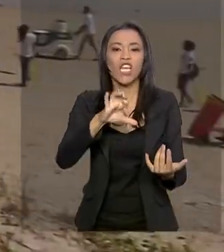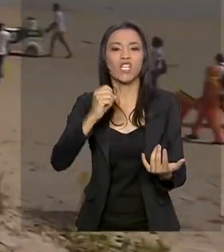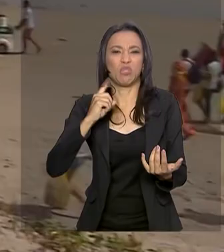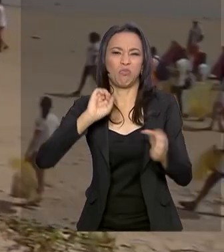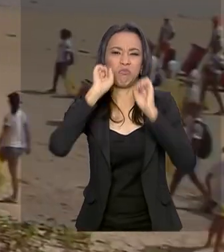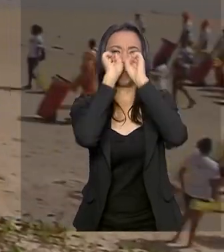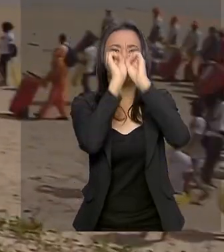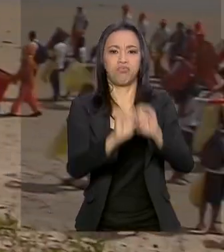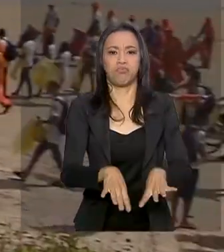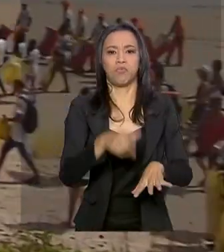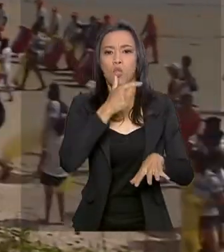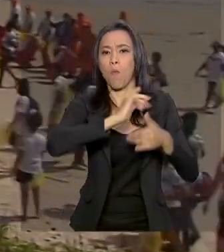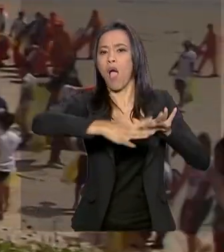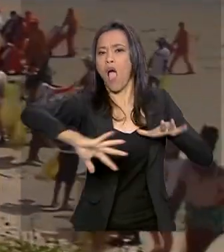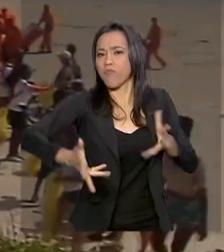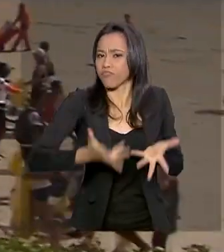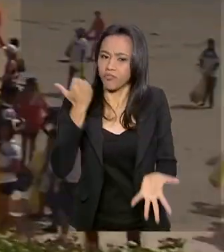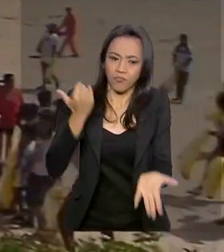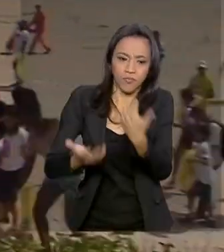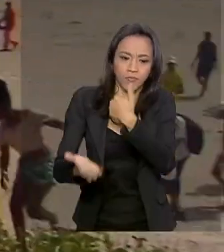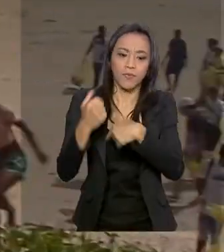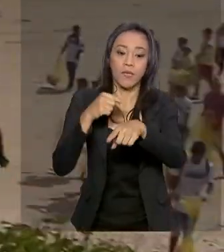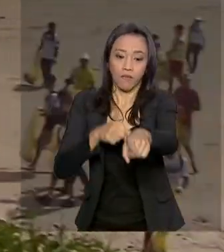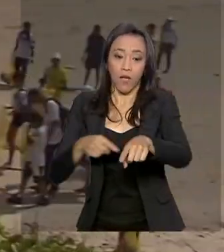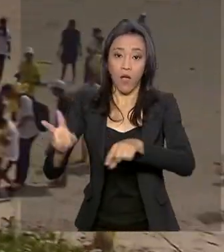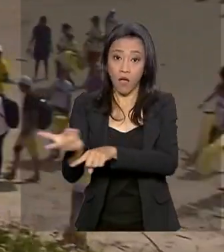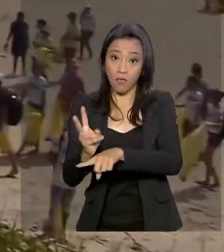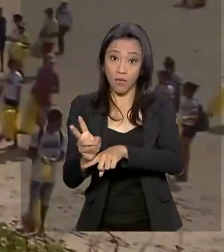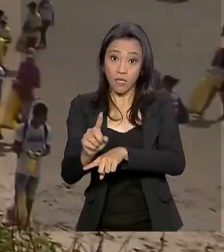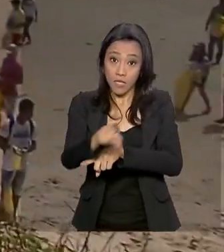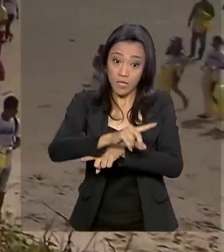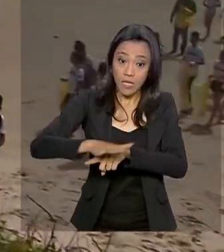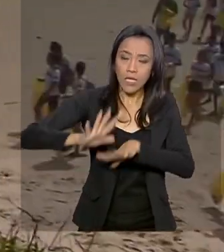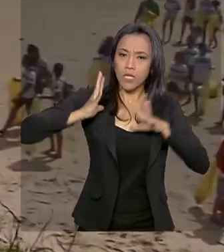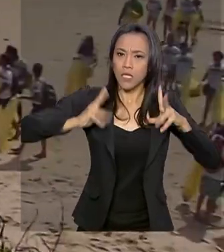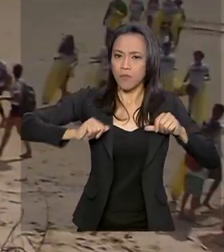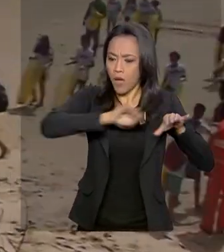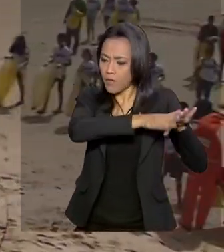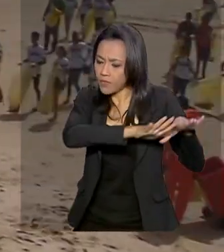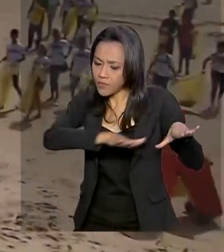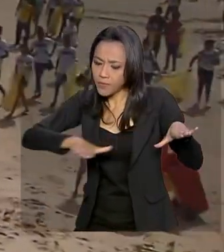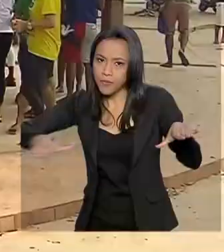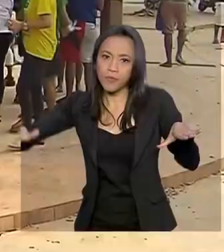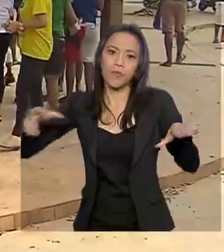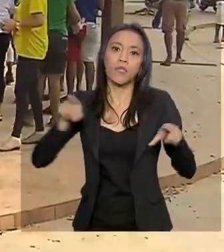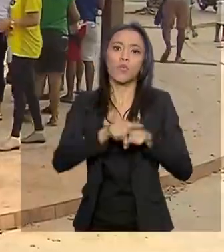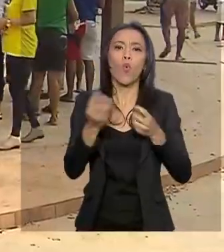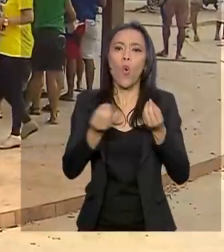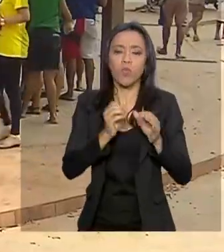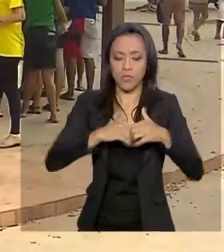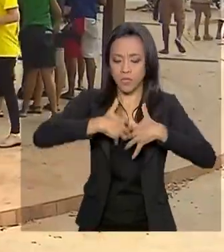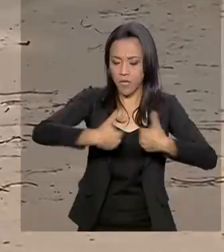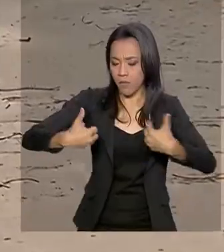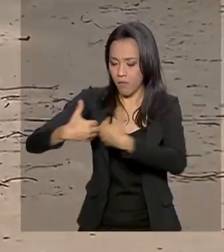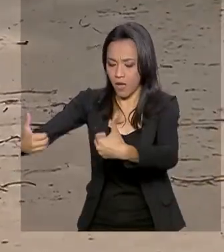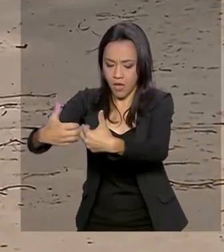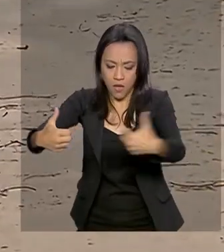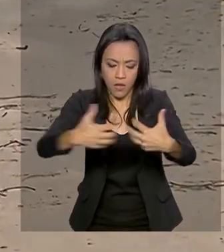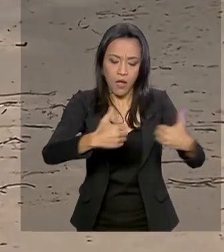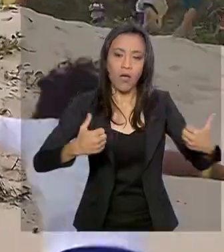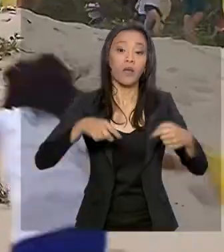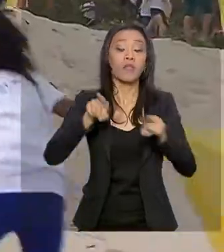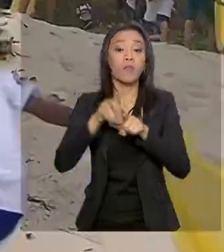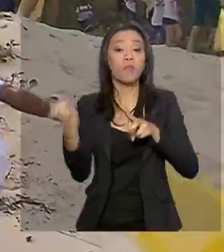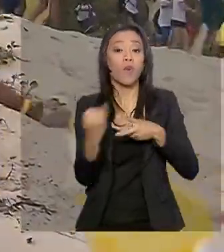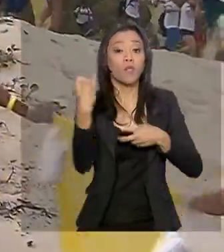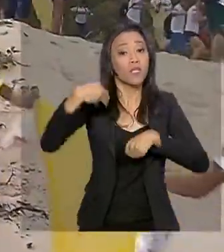a parceria da marinha onde vão ser abordados aspectos da urbanização da zona costeira gestão de resíduos a importância da organização da informação